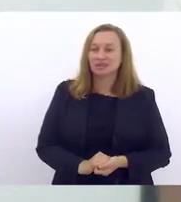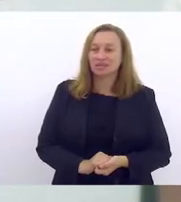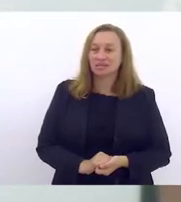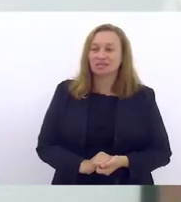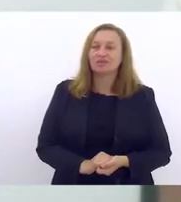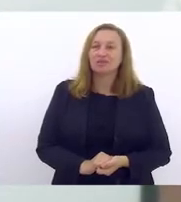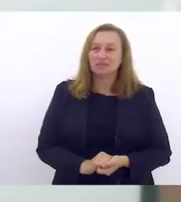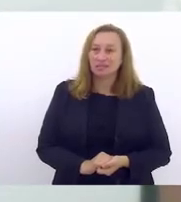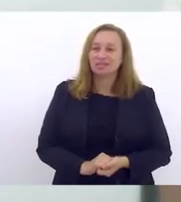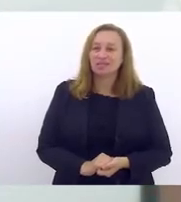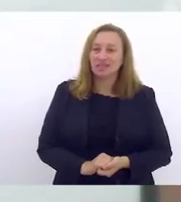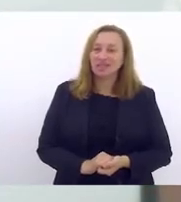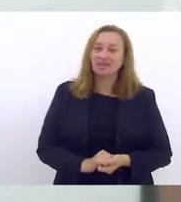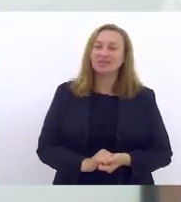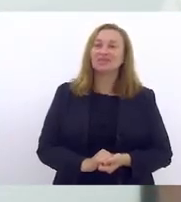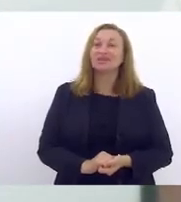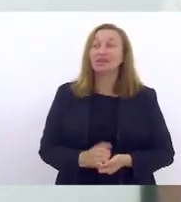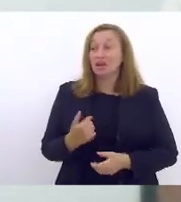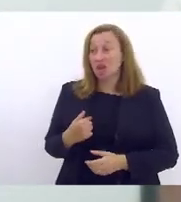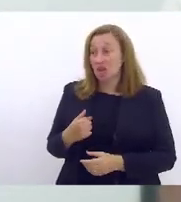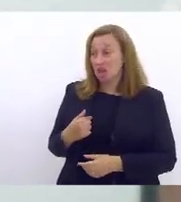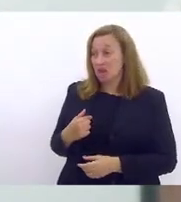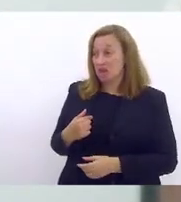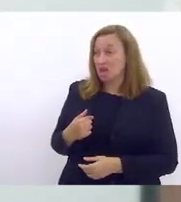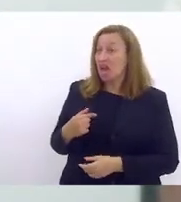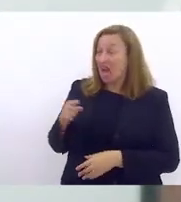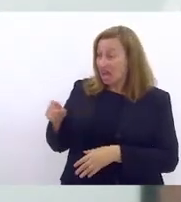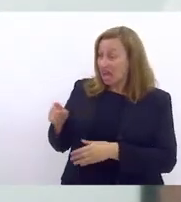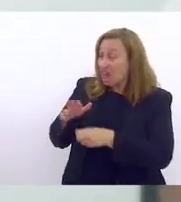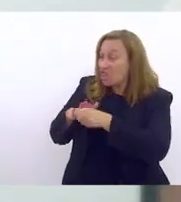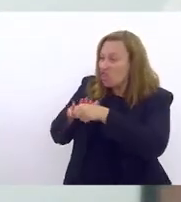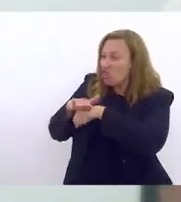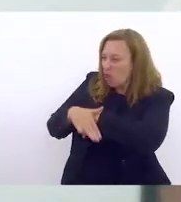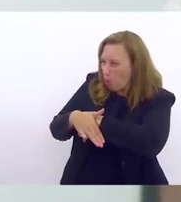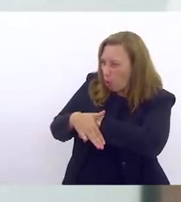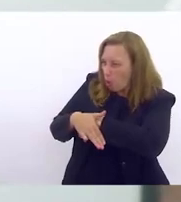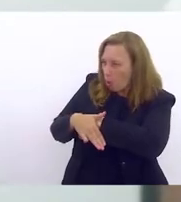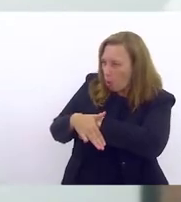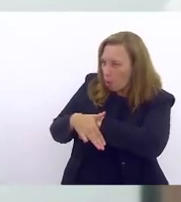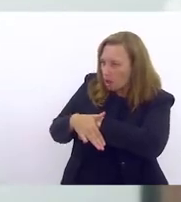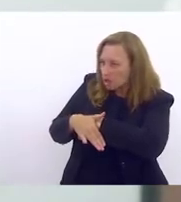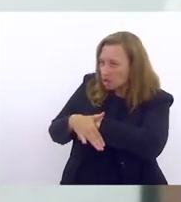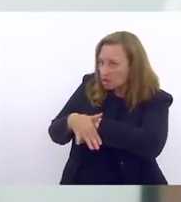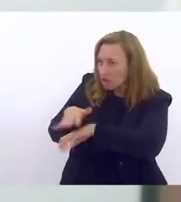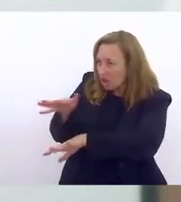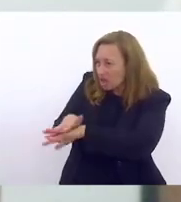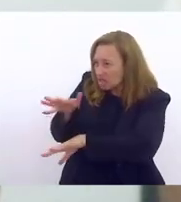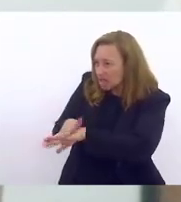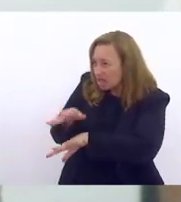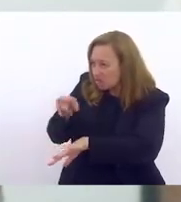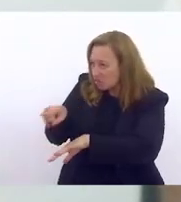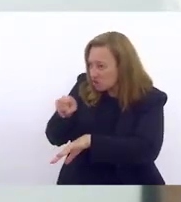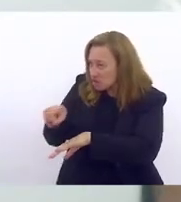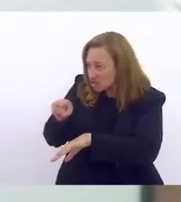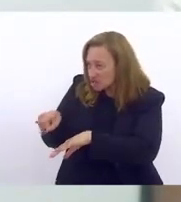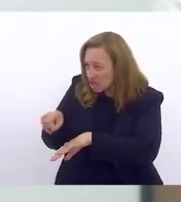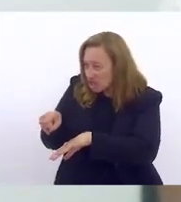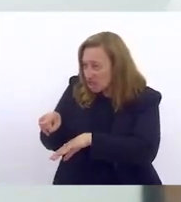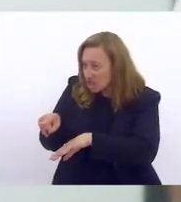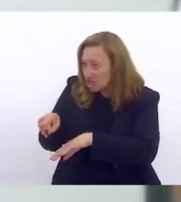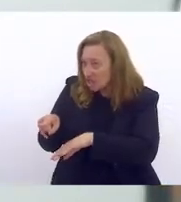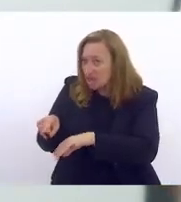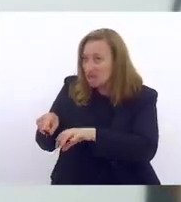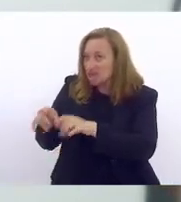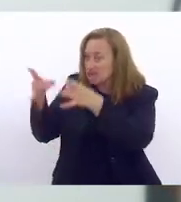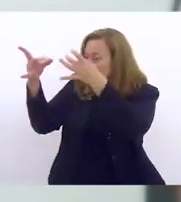me demitiu porque eu não deitei contigo naquela noite chuvosa, no divã da presidência e tal. O cara veio abaixo, foi uma comoção,